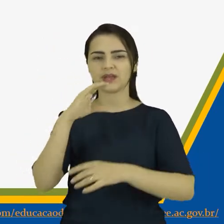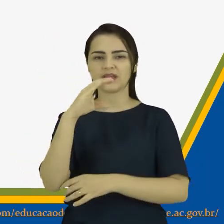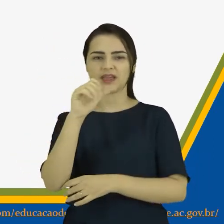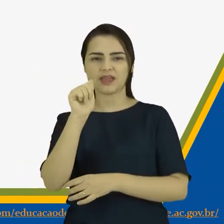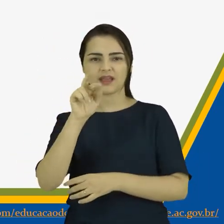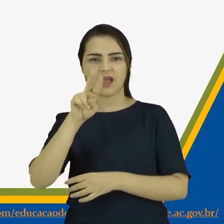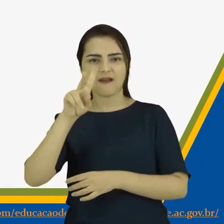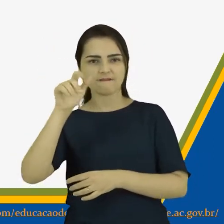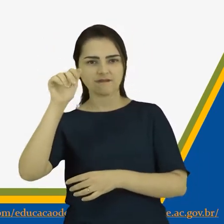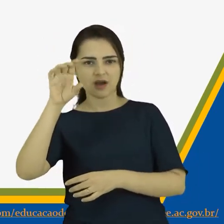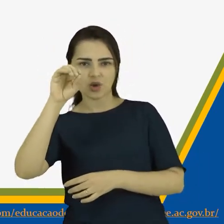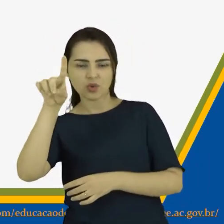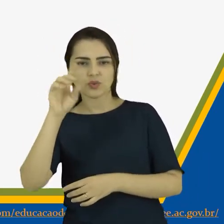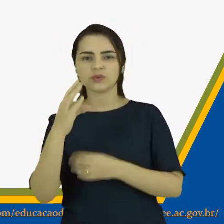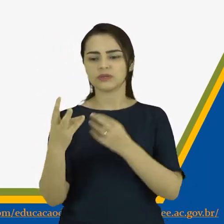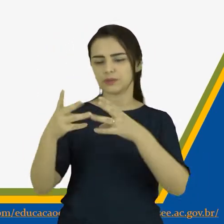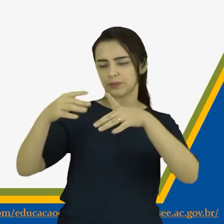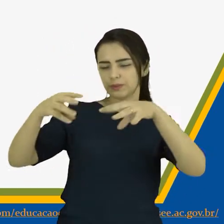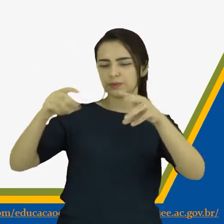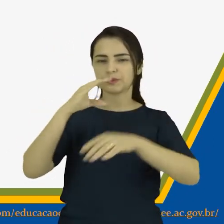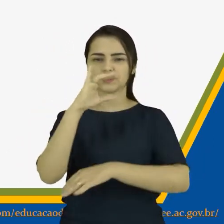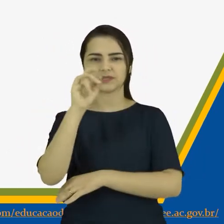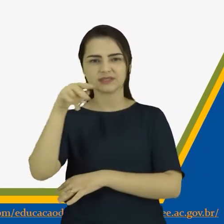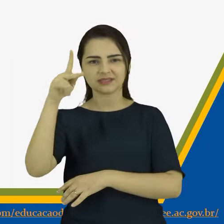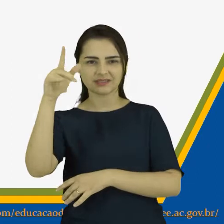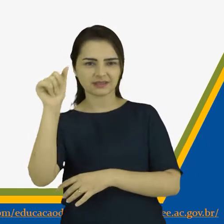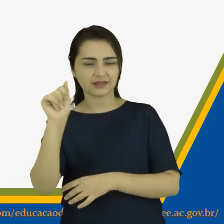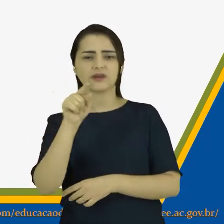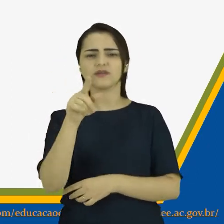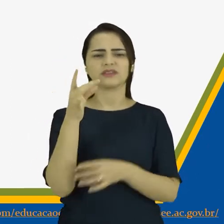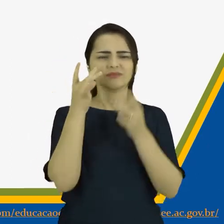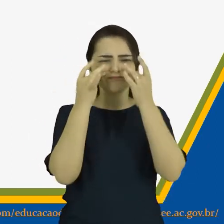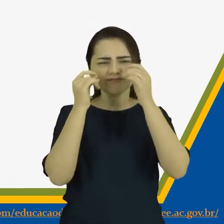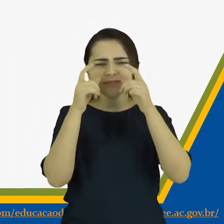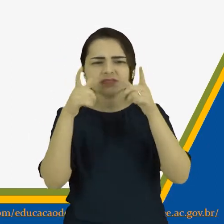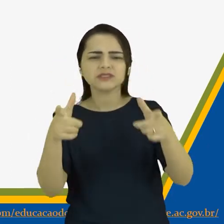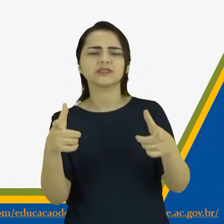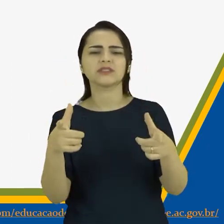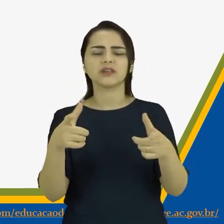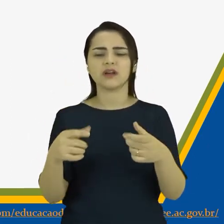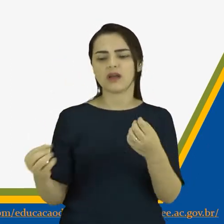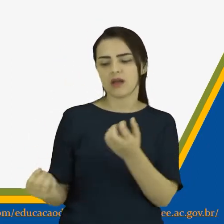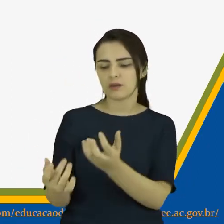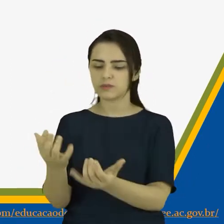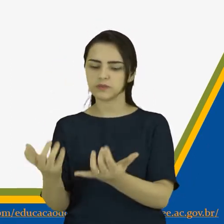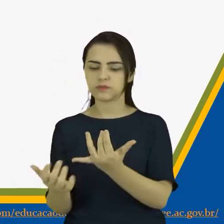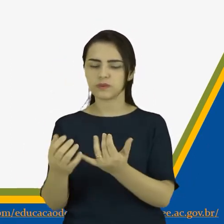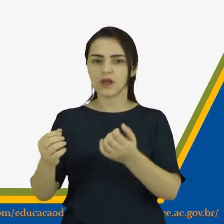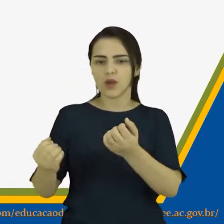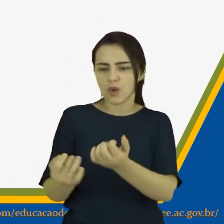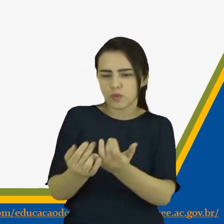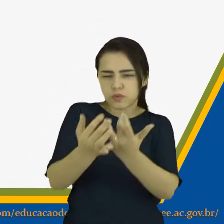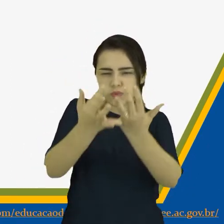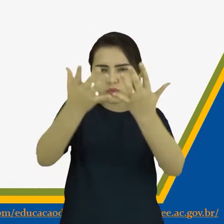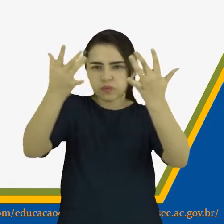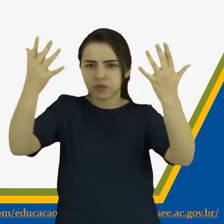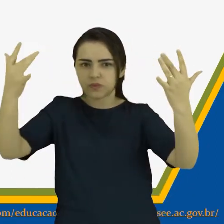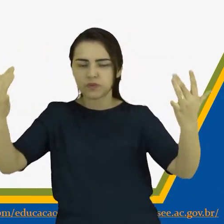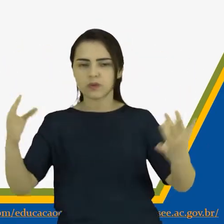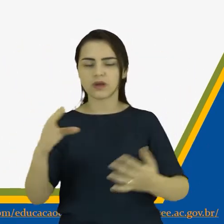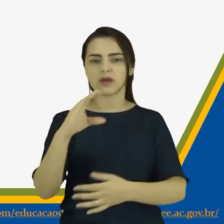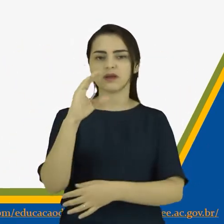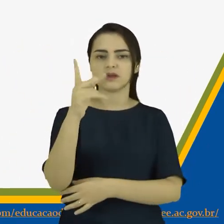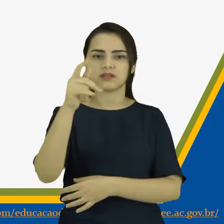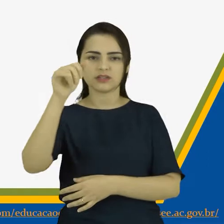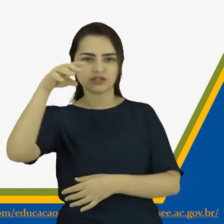carvão. E vocês prestaram atenção que quando nós queimamos a madeira, há o surgimento de chamas, ou seja, o